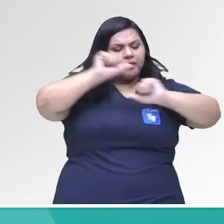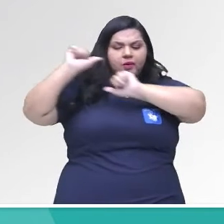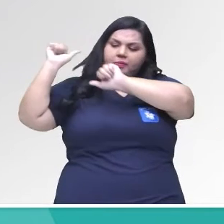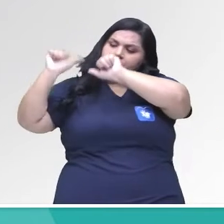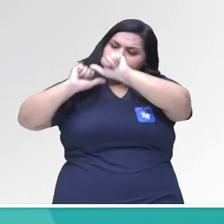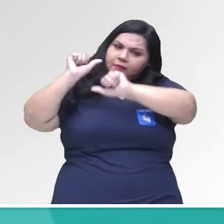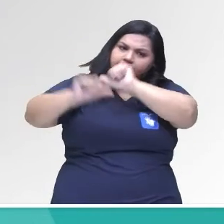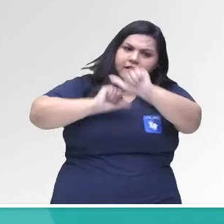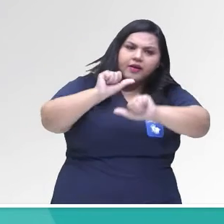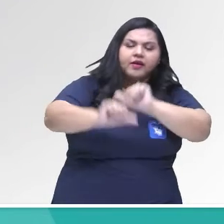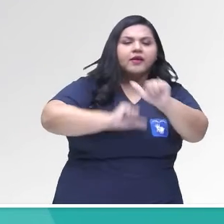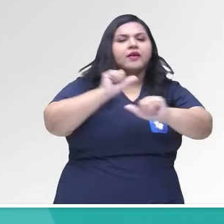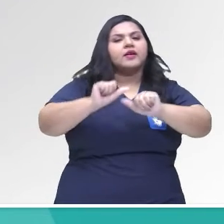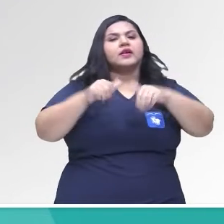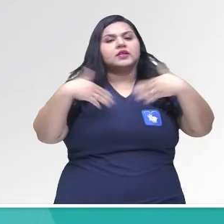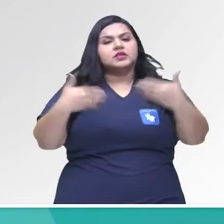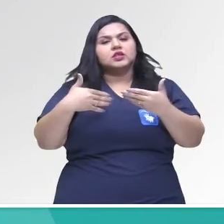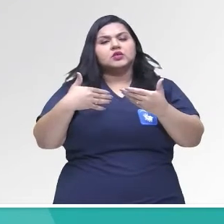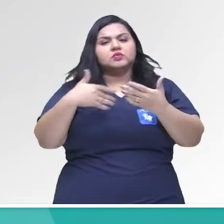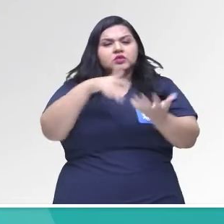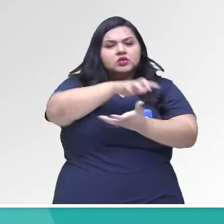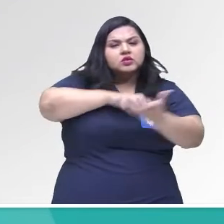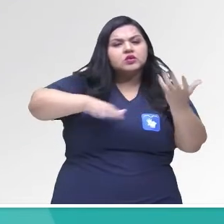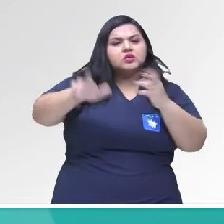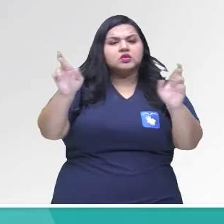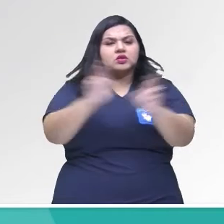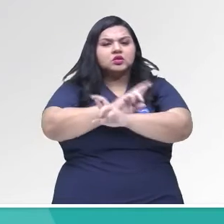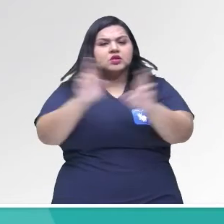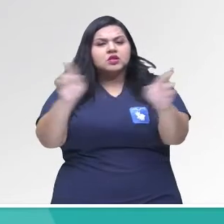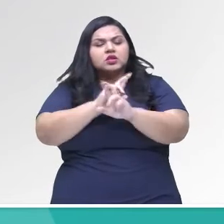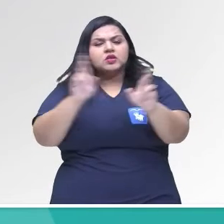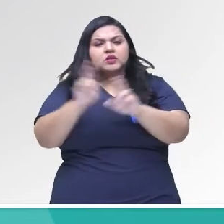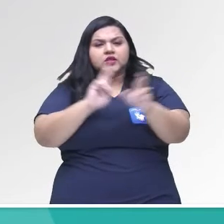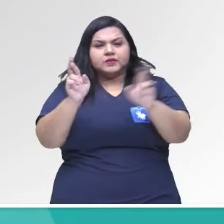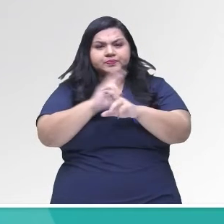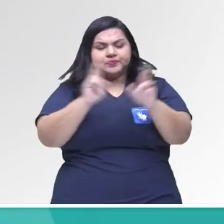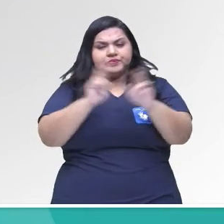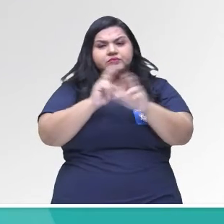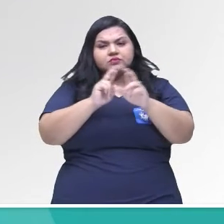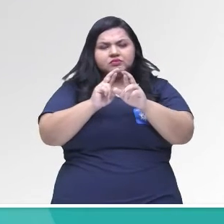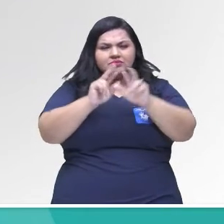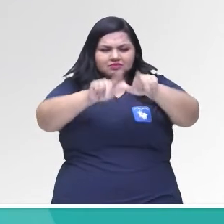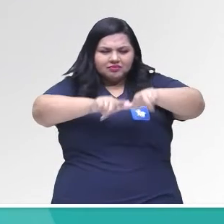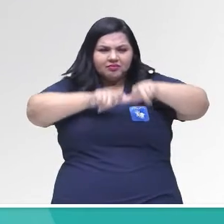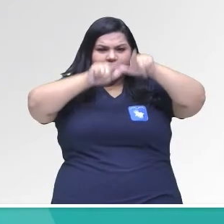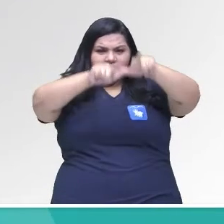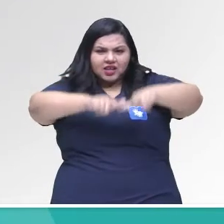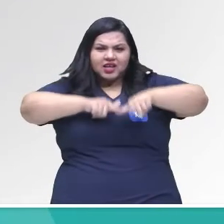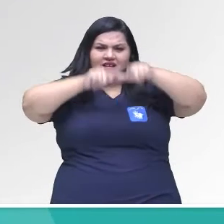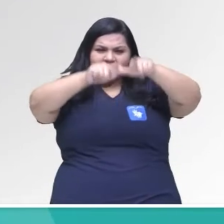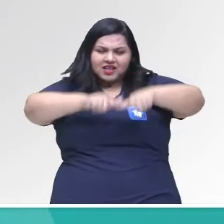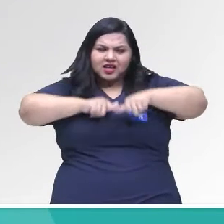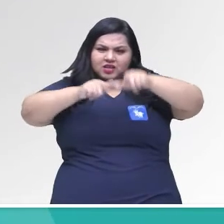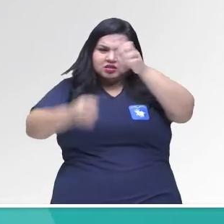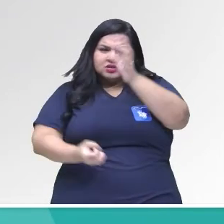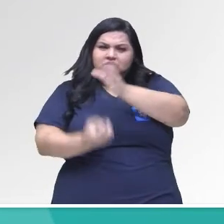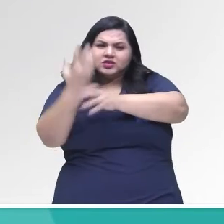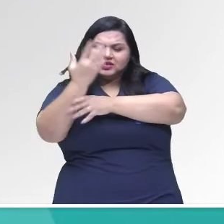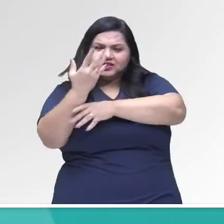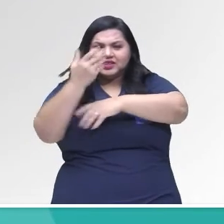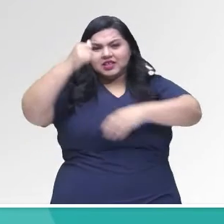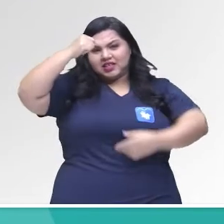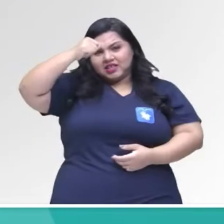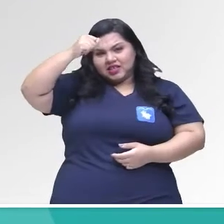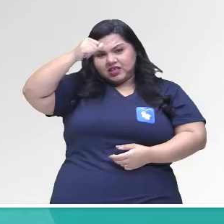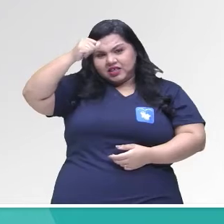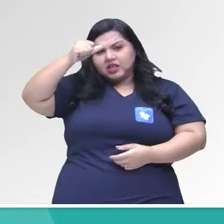desde então. A manifestação tem relação com o candomblé, religião de matriz africana, e com